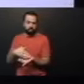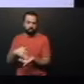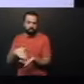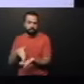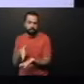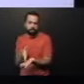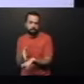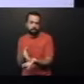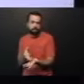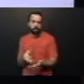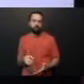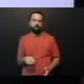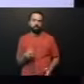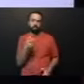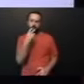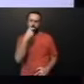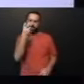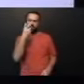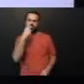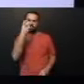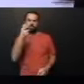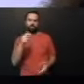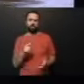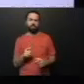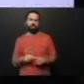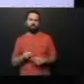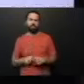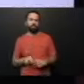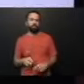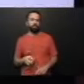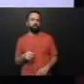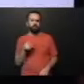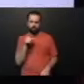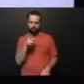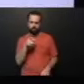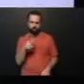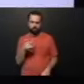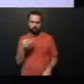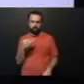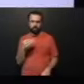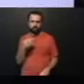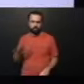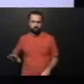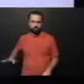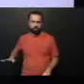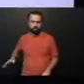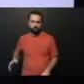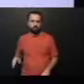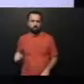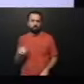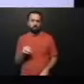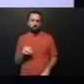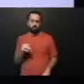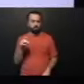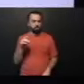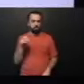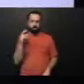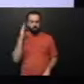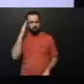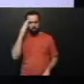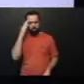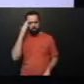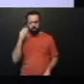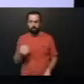é preciso gritar. Você ainda é muito pequeno para saber essas coisas. Mamãe